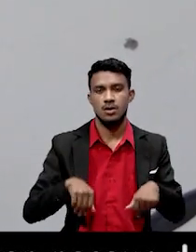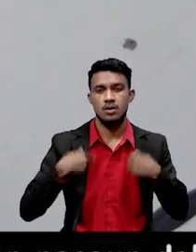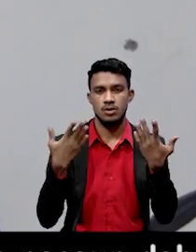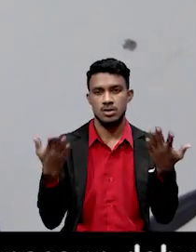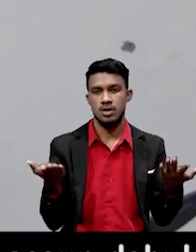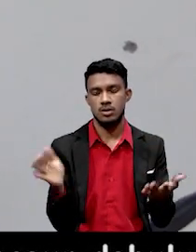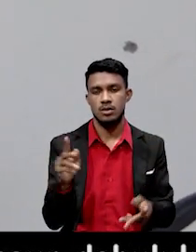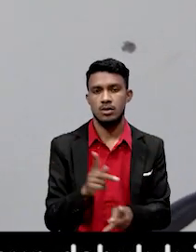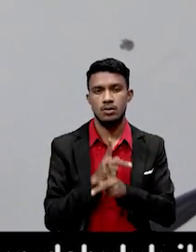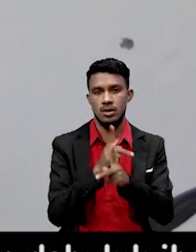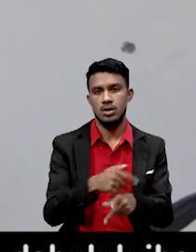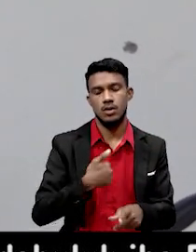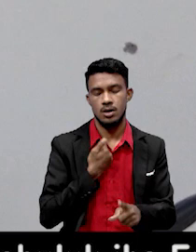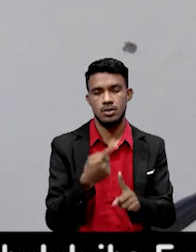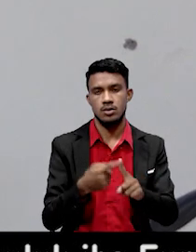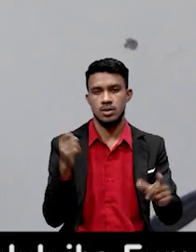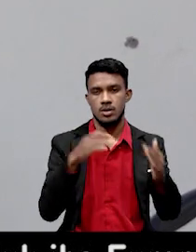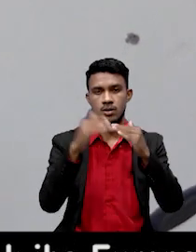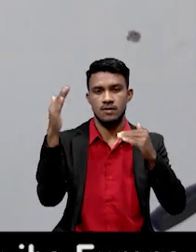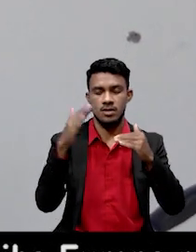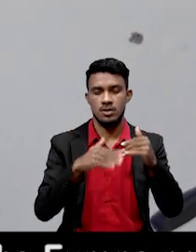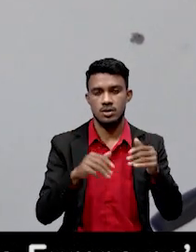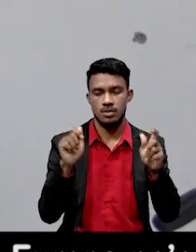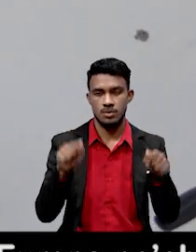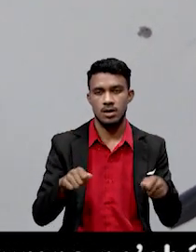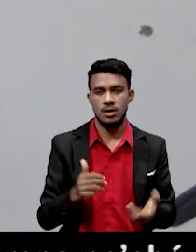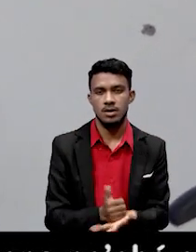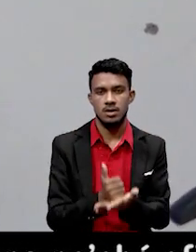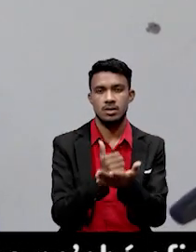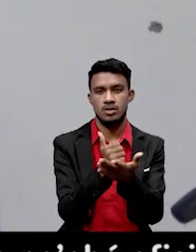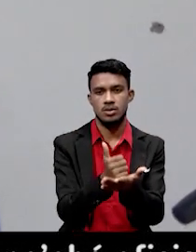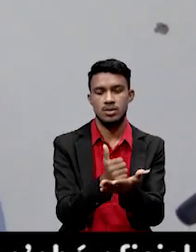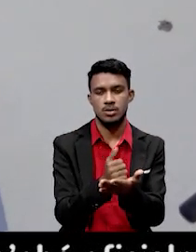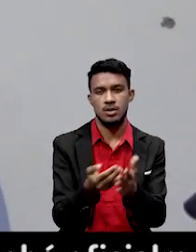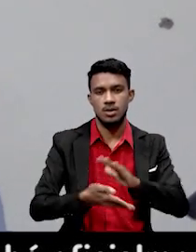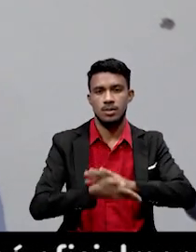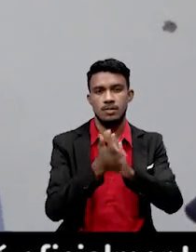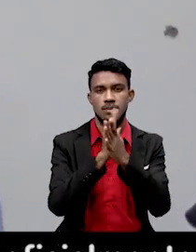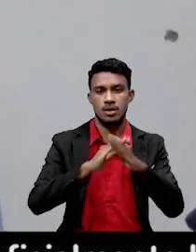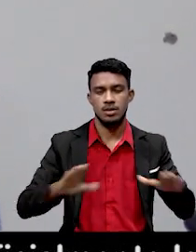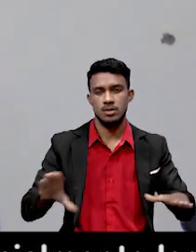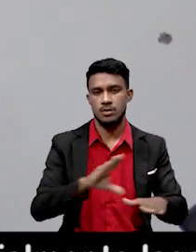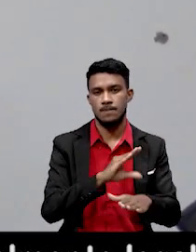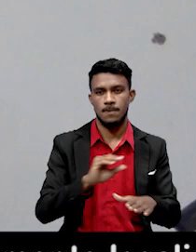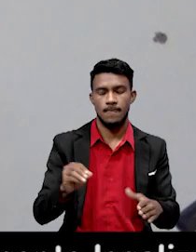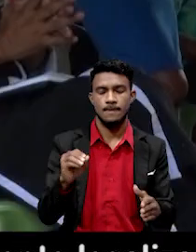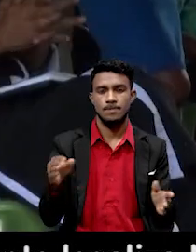ser na ambos e conflitos. A TNUNE vai contribuir para a paz, a estabilidade e a